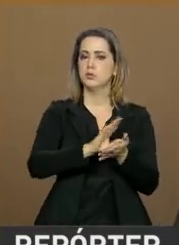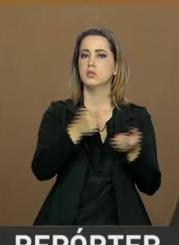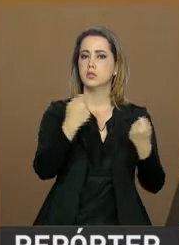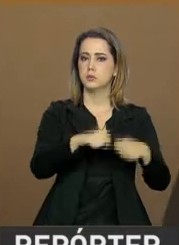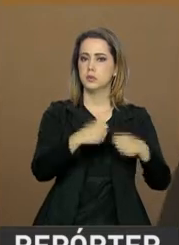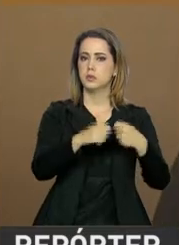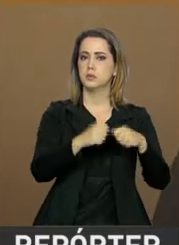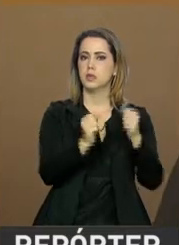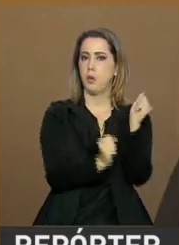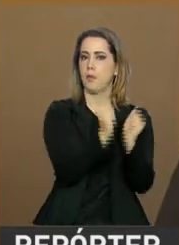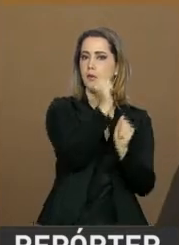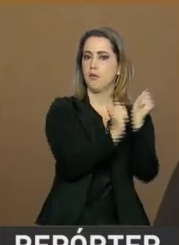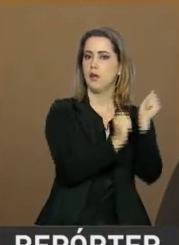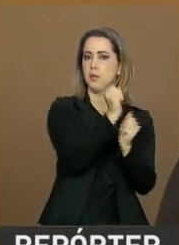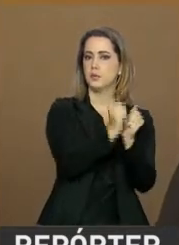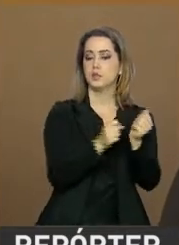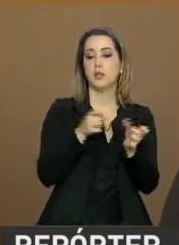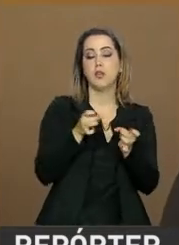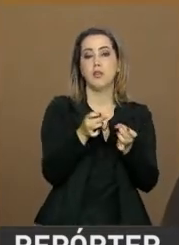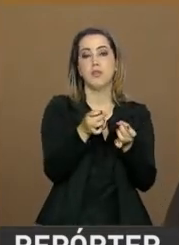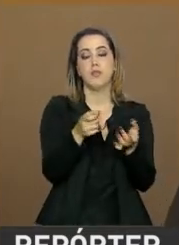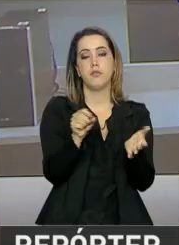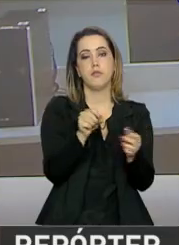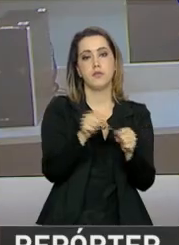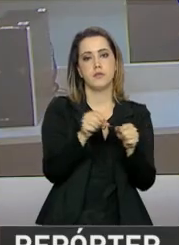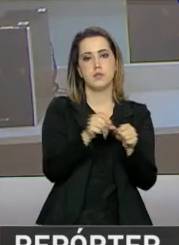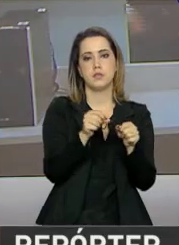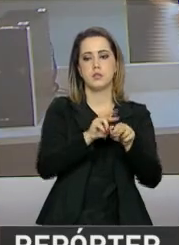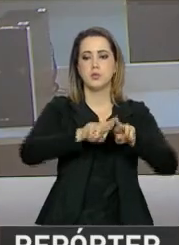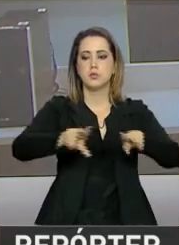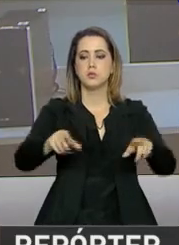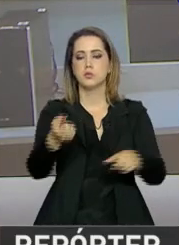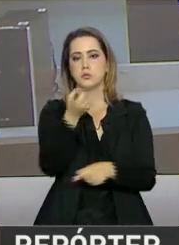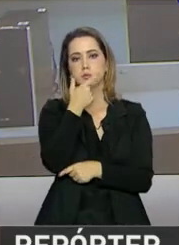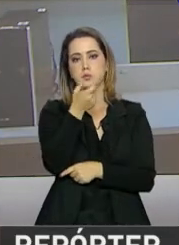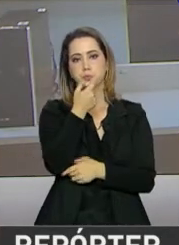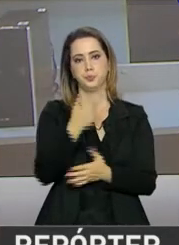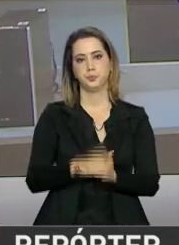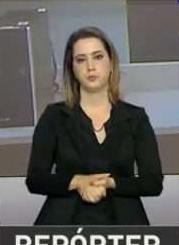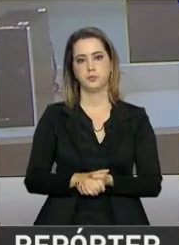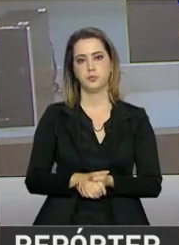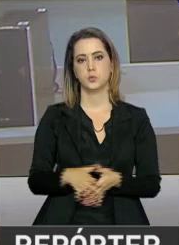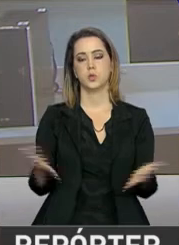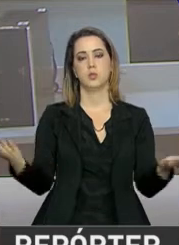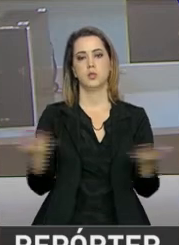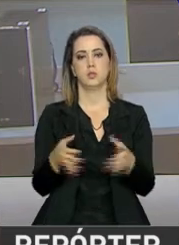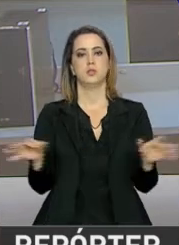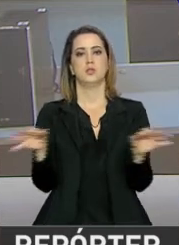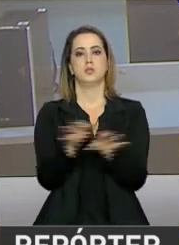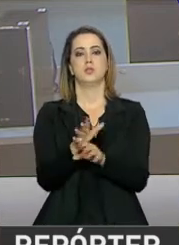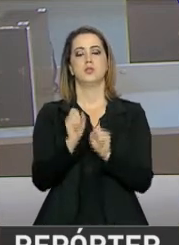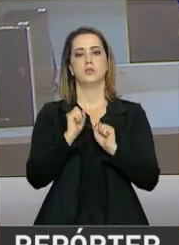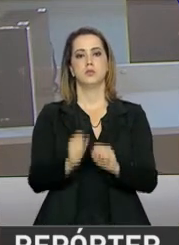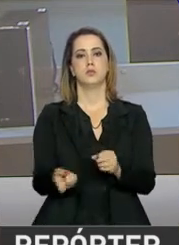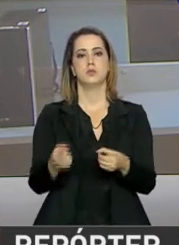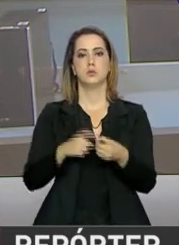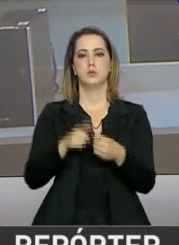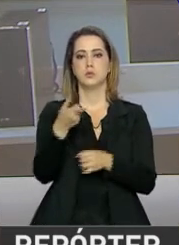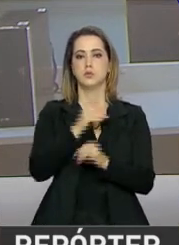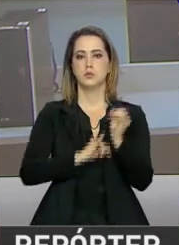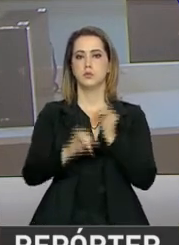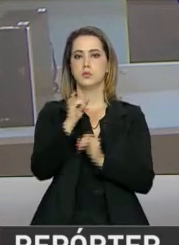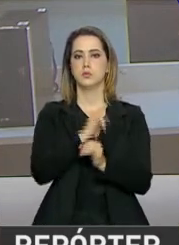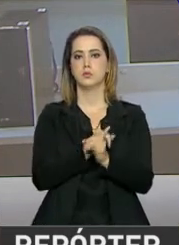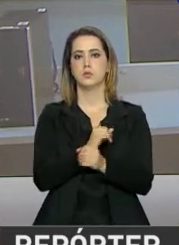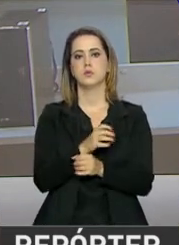produziram os medicamentos biológicos dos sintéticos e aqui termina esta edição do repórter nbr podemos voltar a qualquer momento com